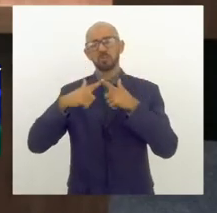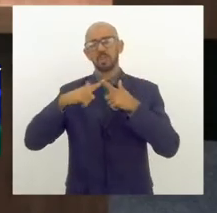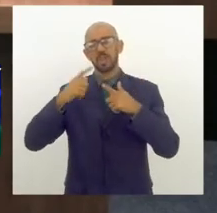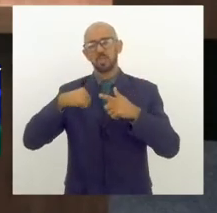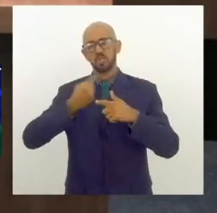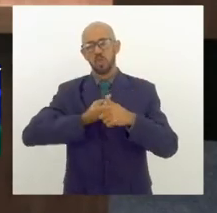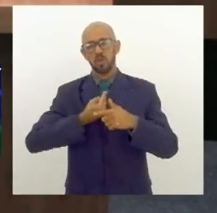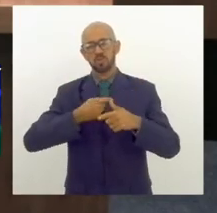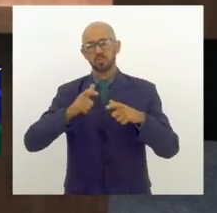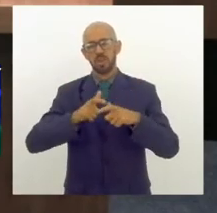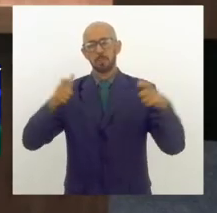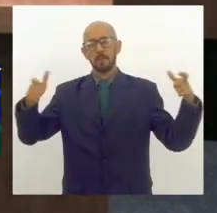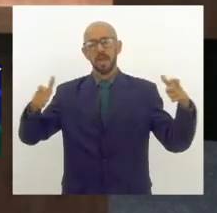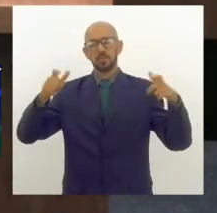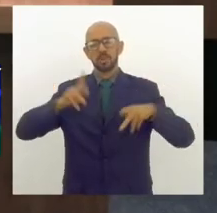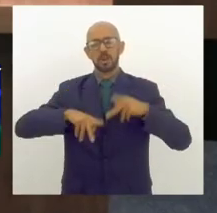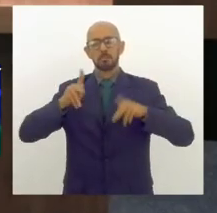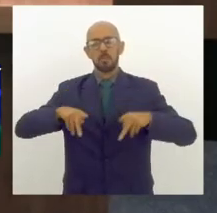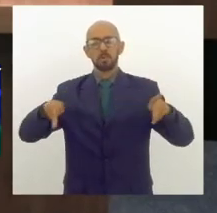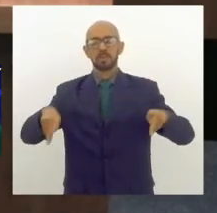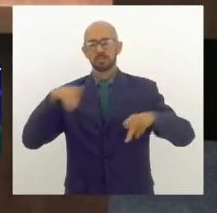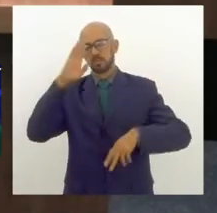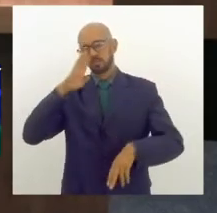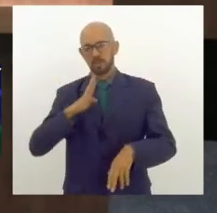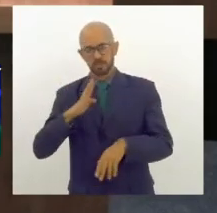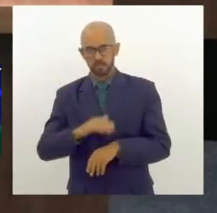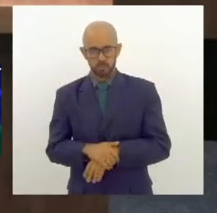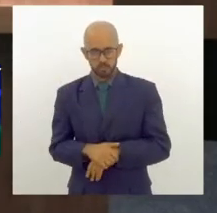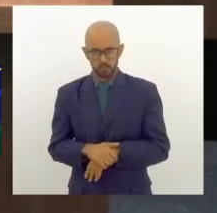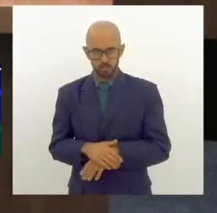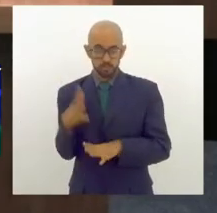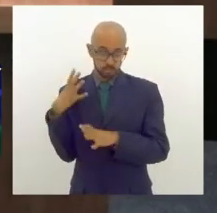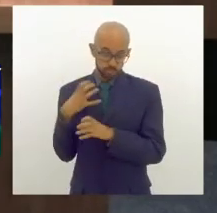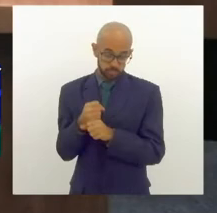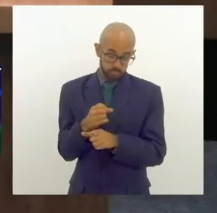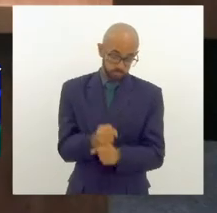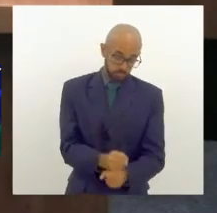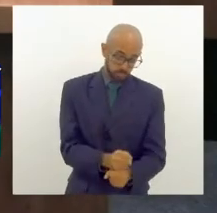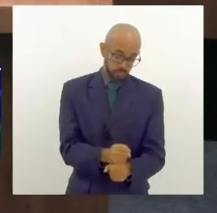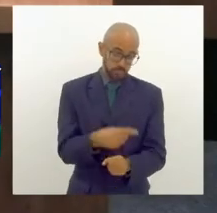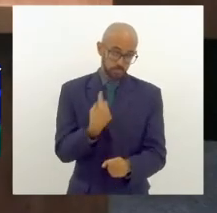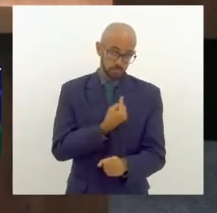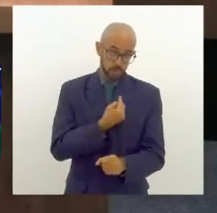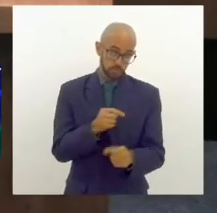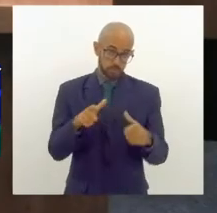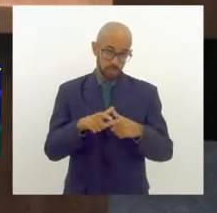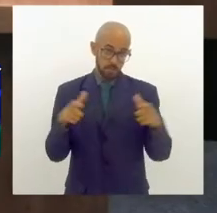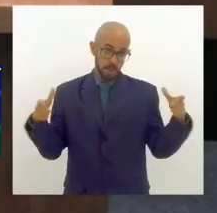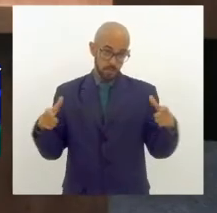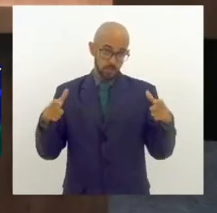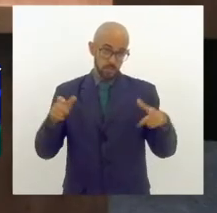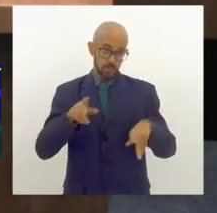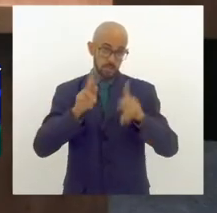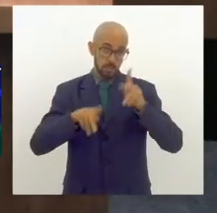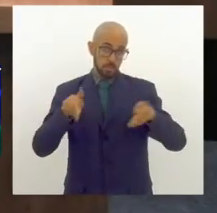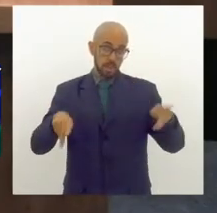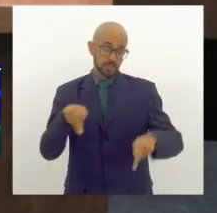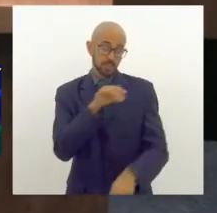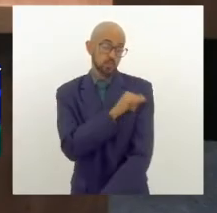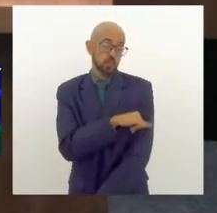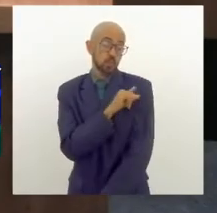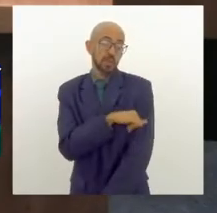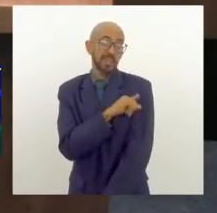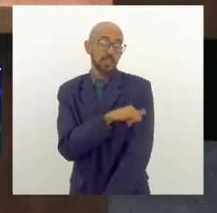a maioria da população brasileira. Estatisticamente, somos a maioria da população carioca